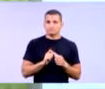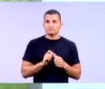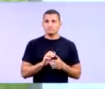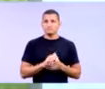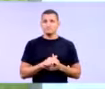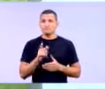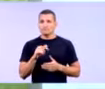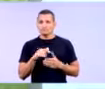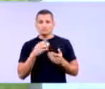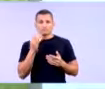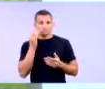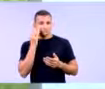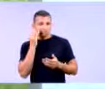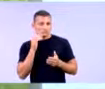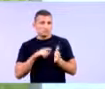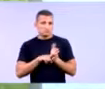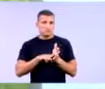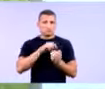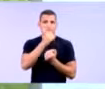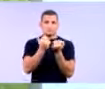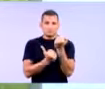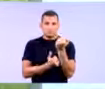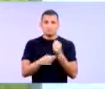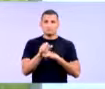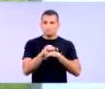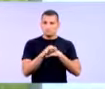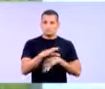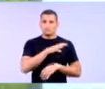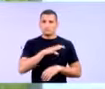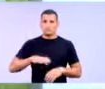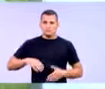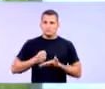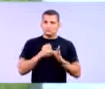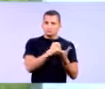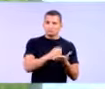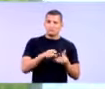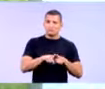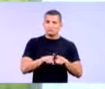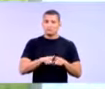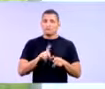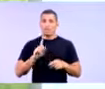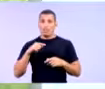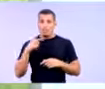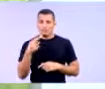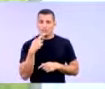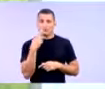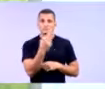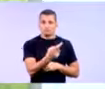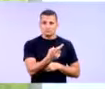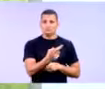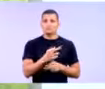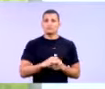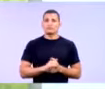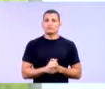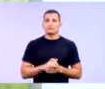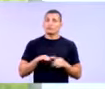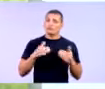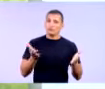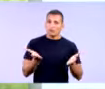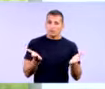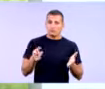tudo é analisado pela direção de ensino, pela coordenação de apoio e dado um retorno a você. Então, nesse momento, vocês